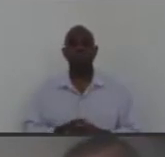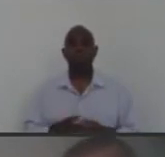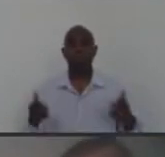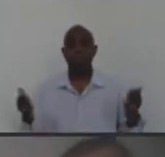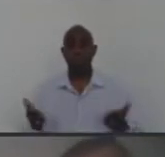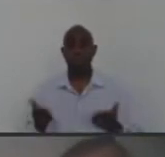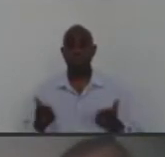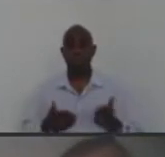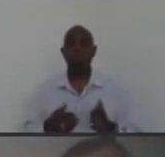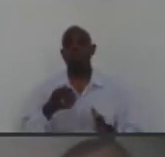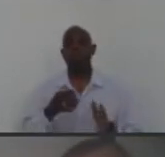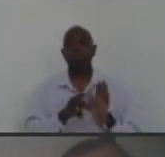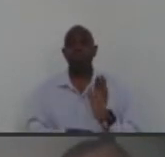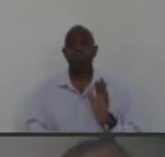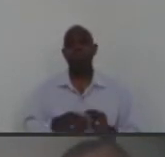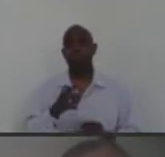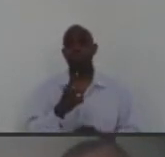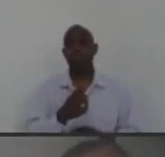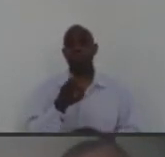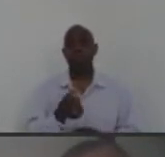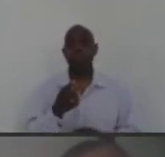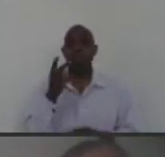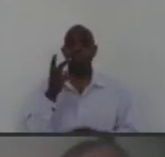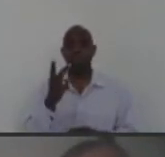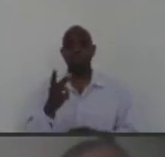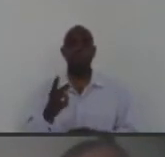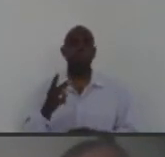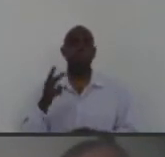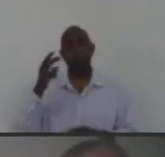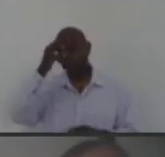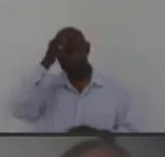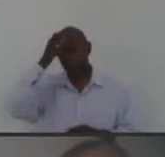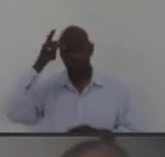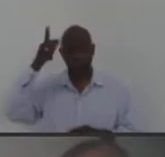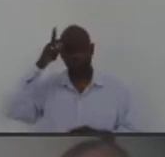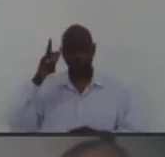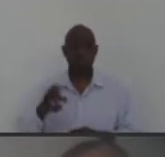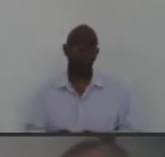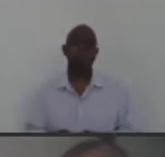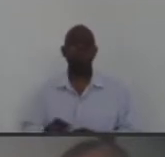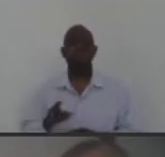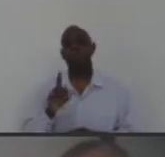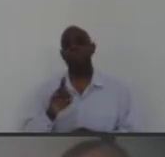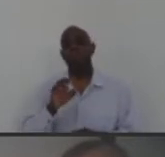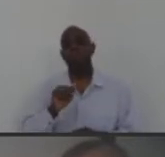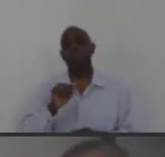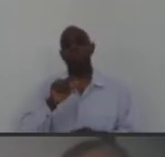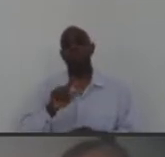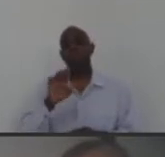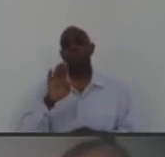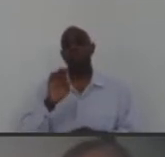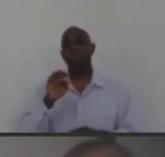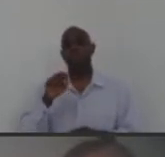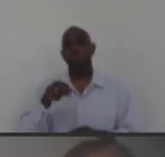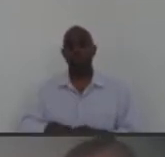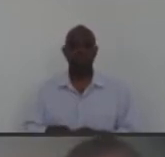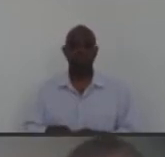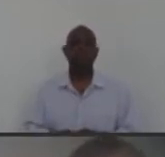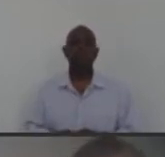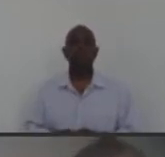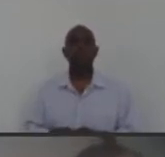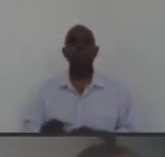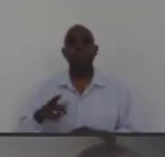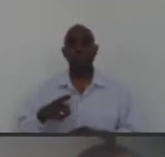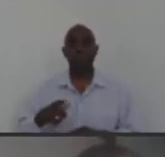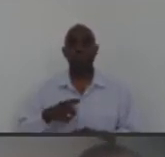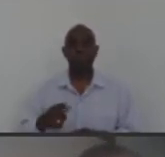lei 162 de 2020, de autoria do prefeito municipal Luiz Alfredo Castro Rusa Dalben, que dispõe sobre